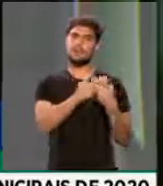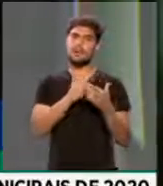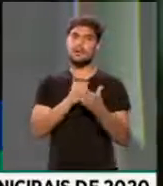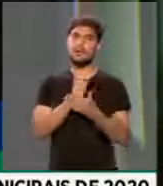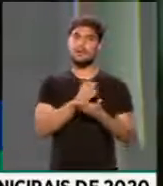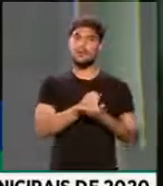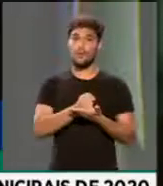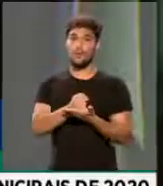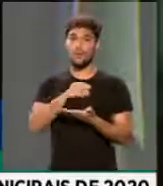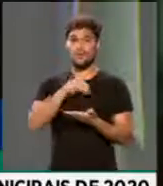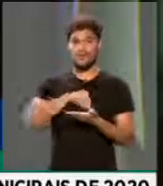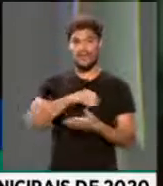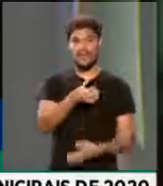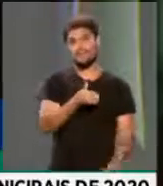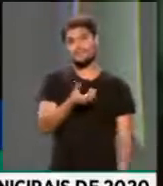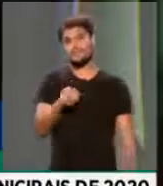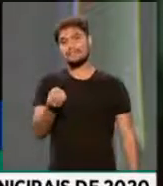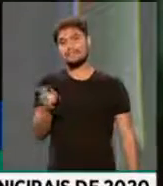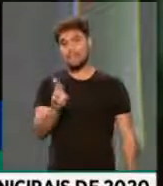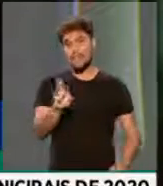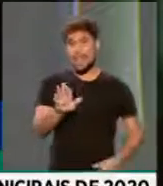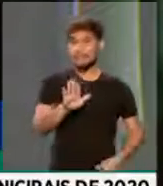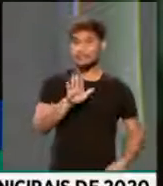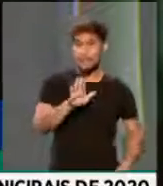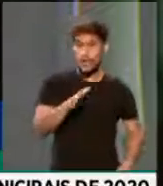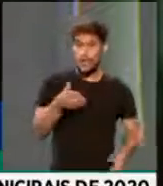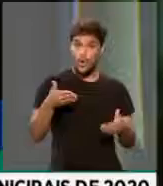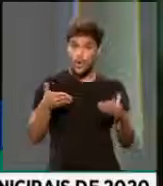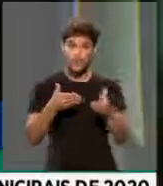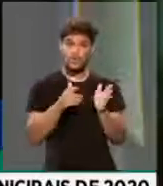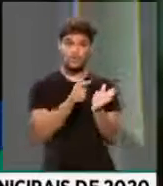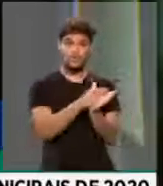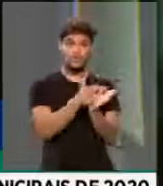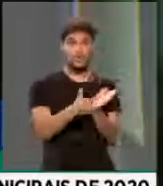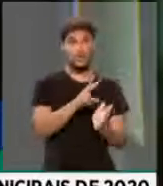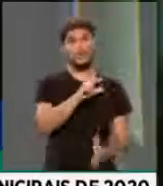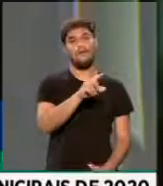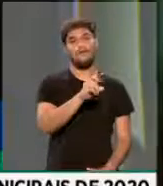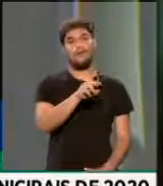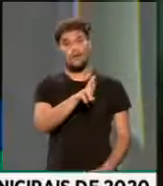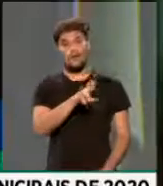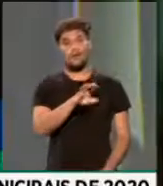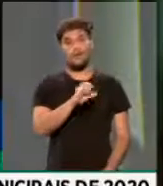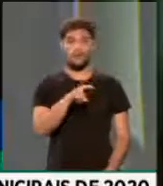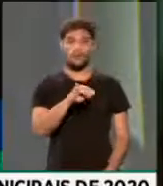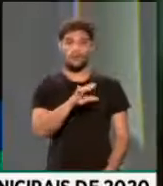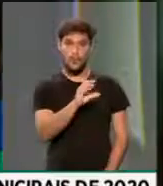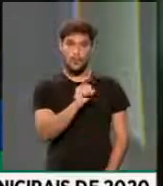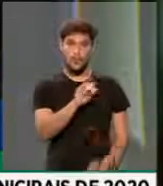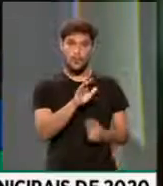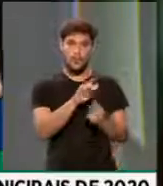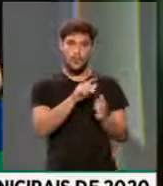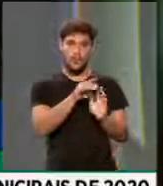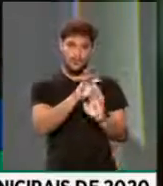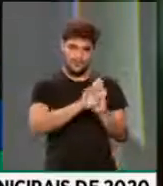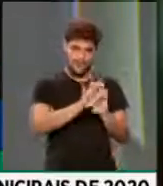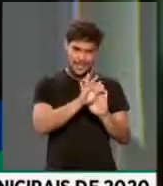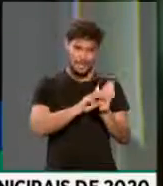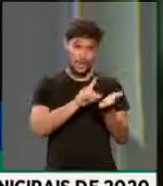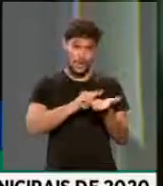auxílio emergencial. Aliás, hoje uma matéria do jornal Valor Econômico mostra que foi o